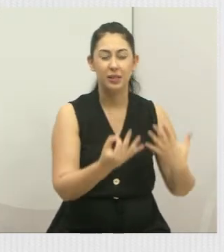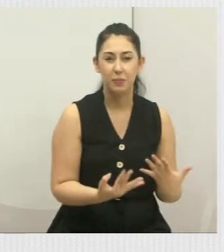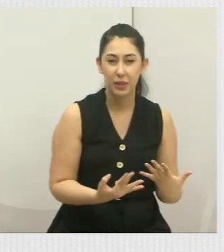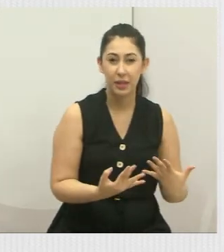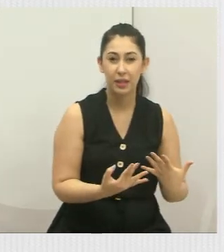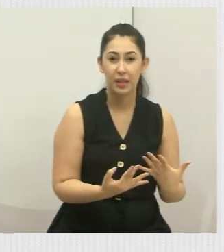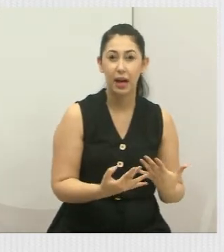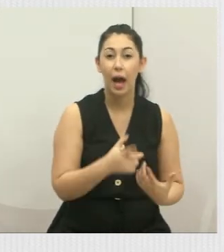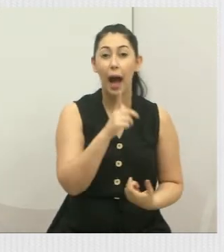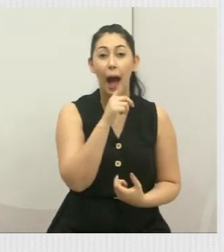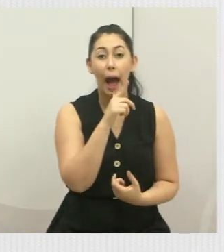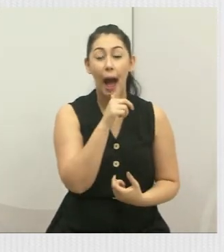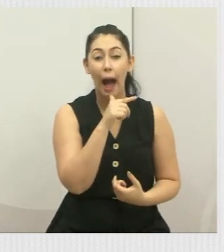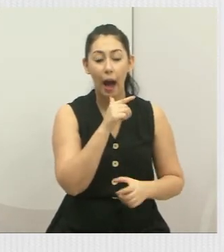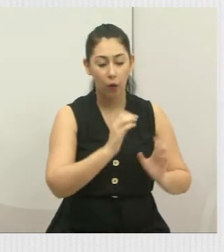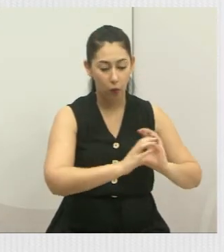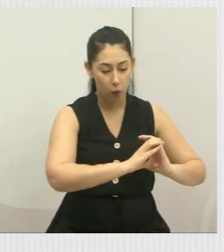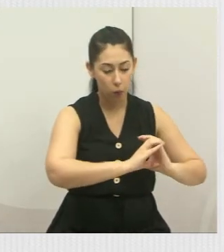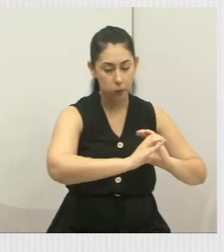esgotamento sanitário.